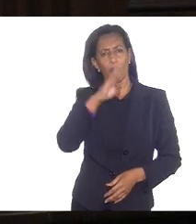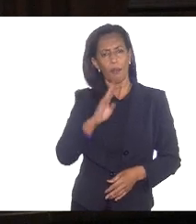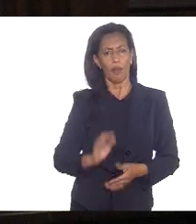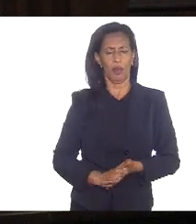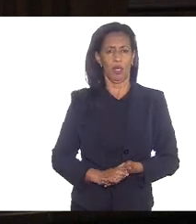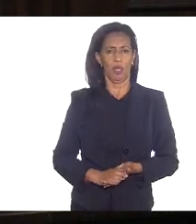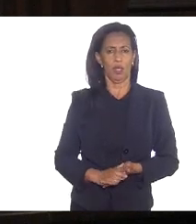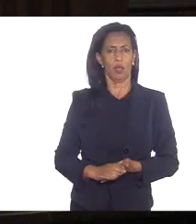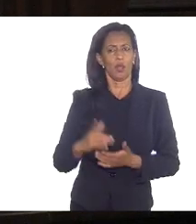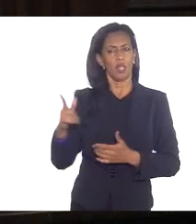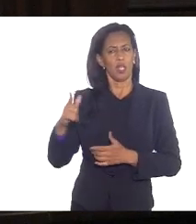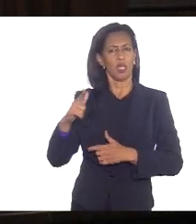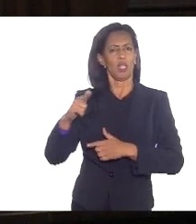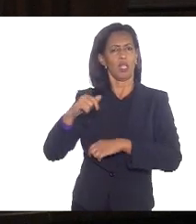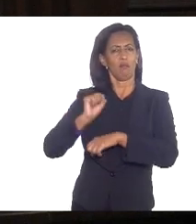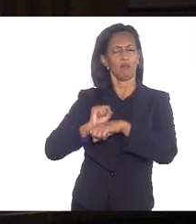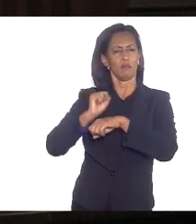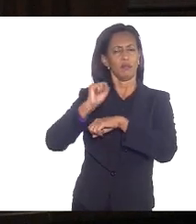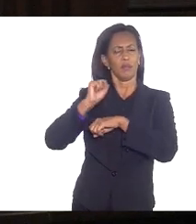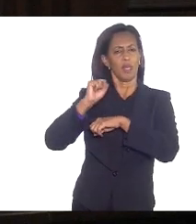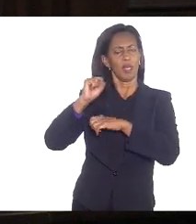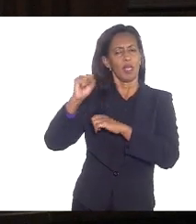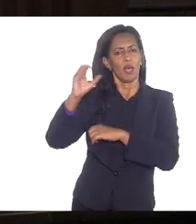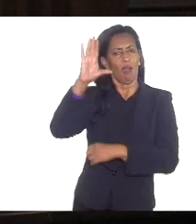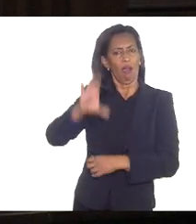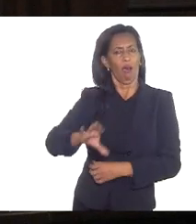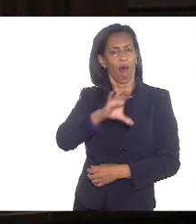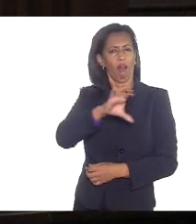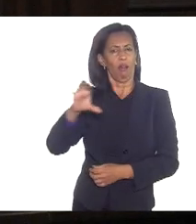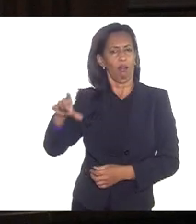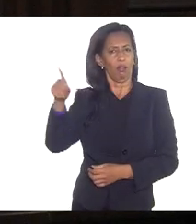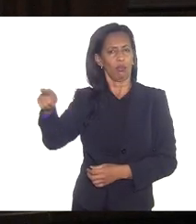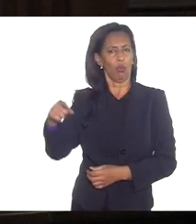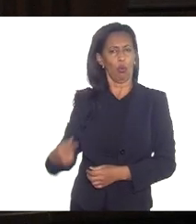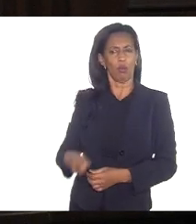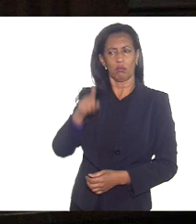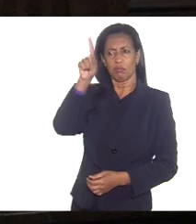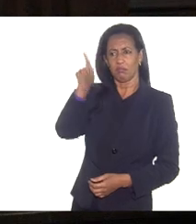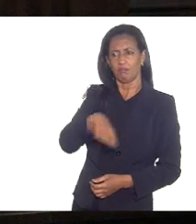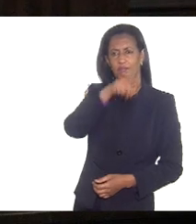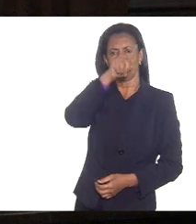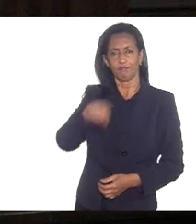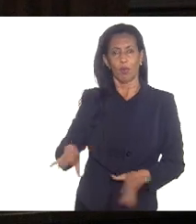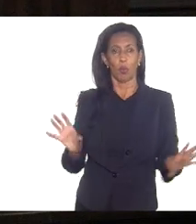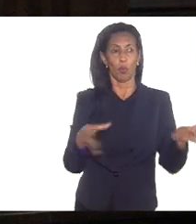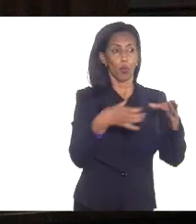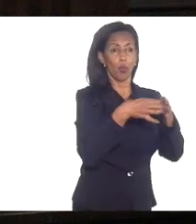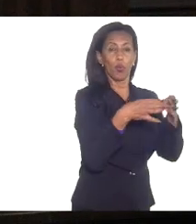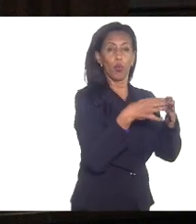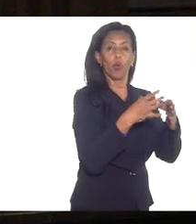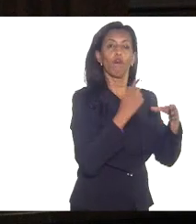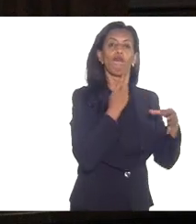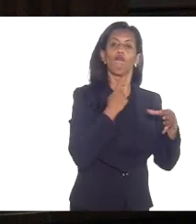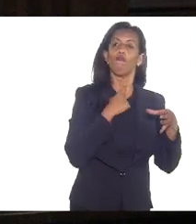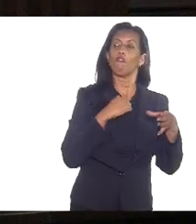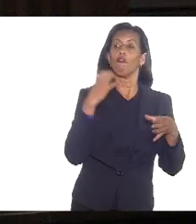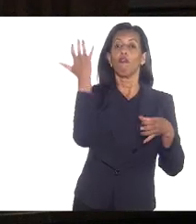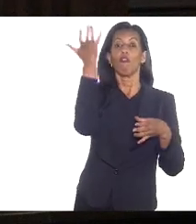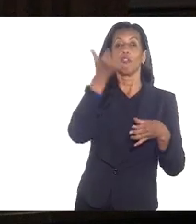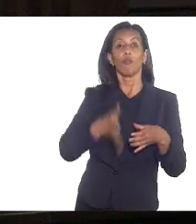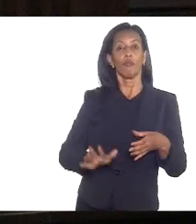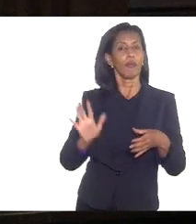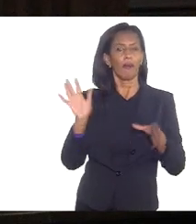ministro sagrado está sendo negado por certos grupos que não desejam sequer